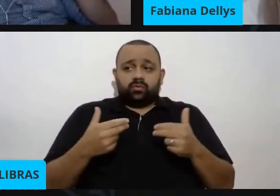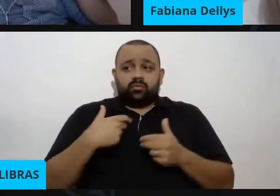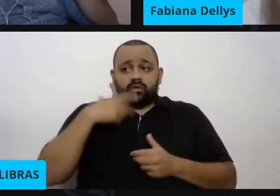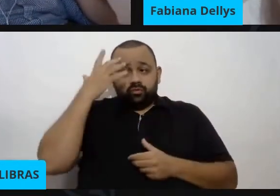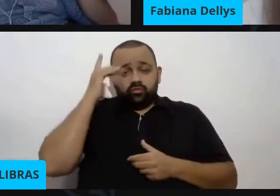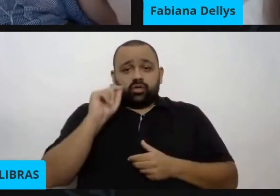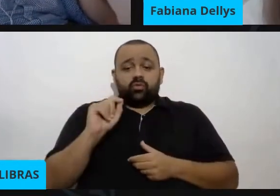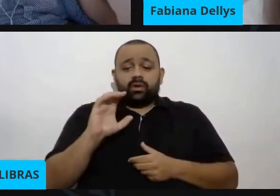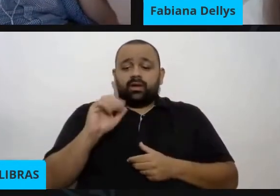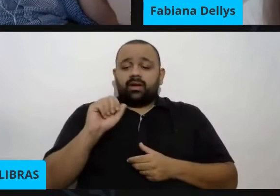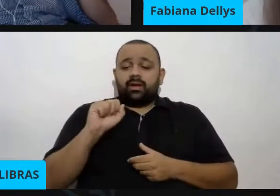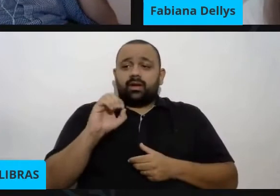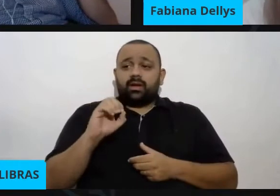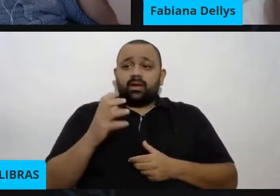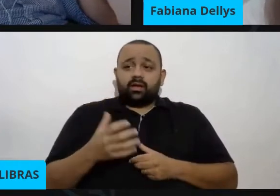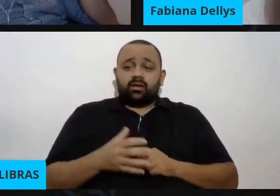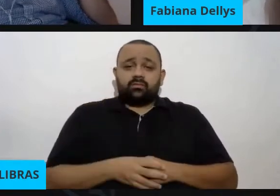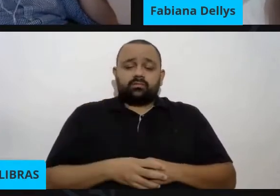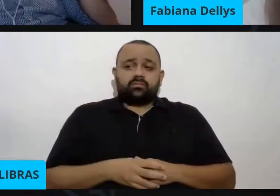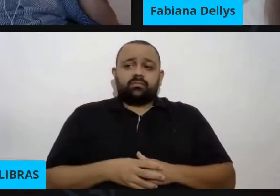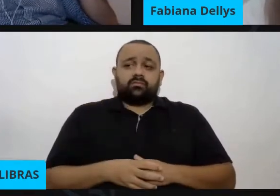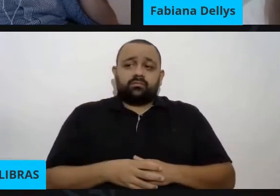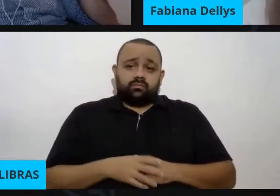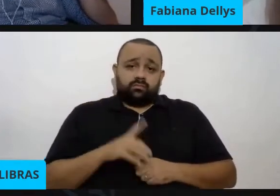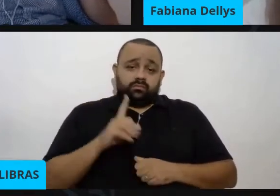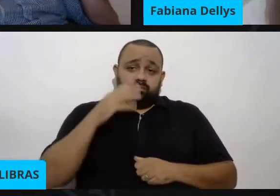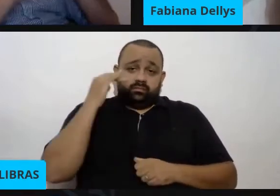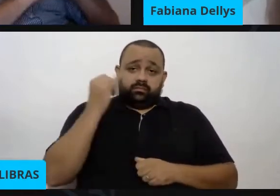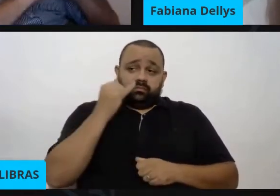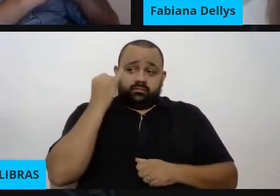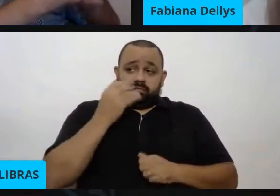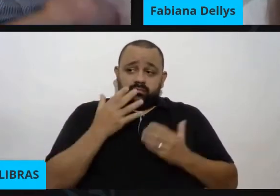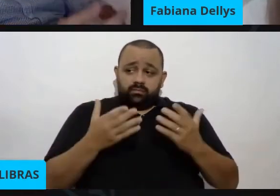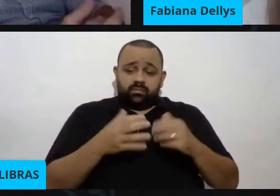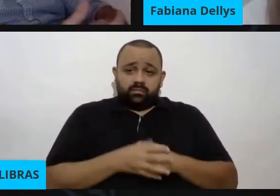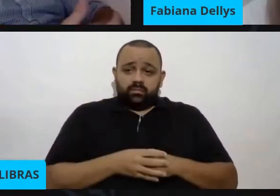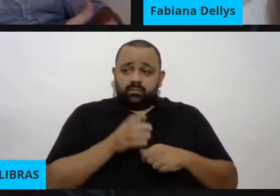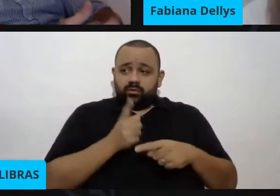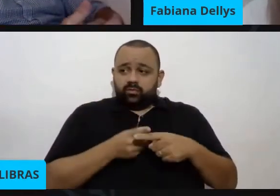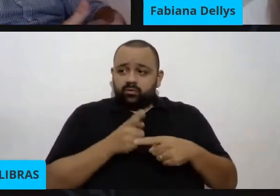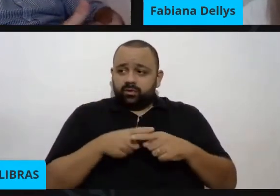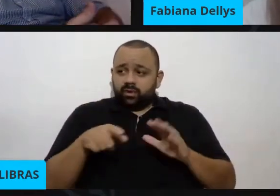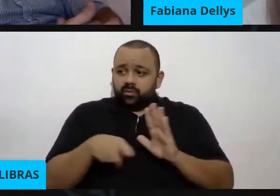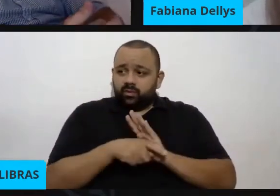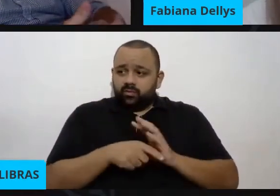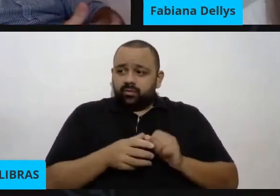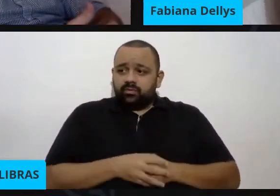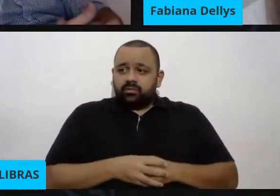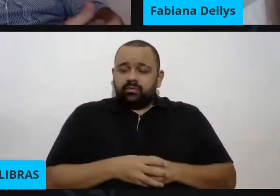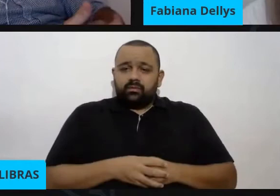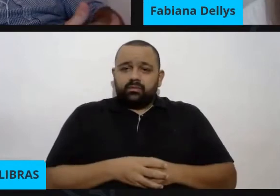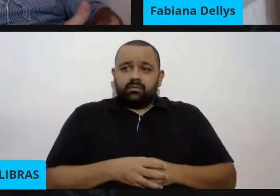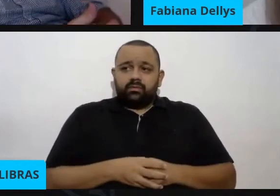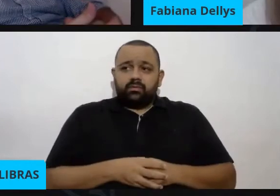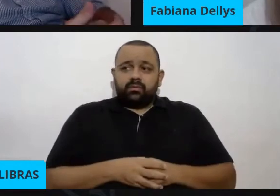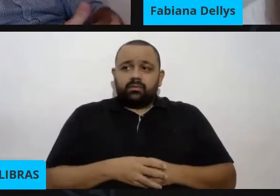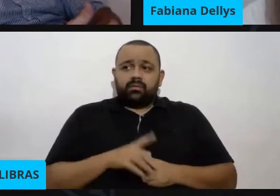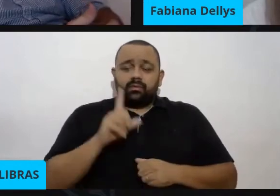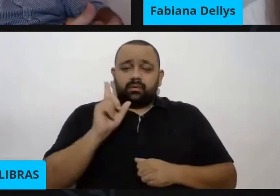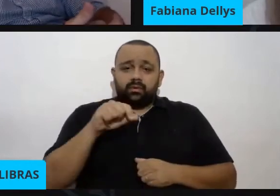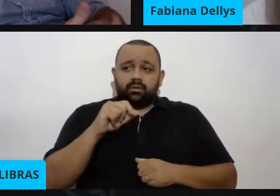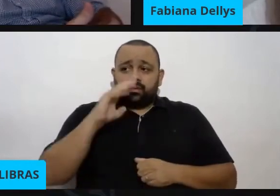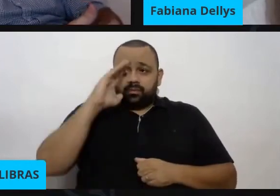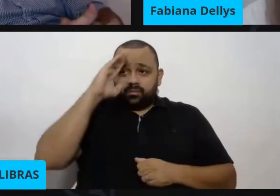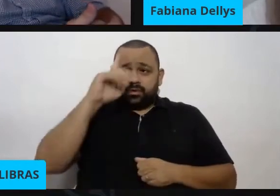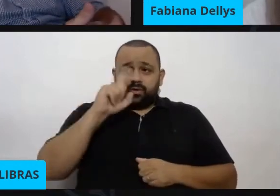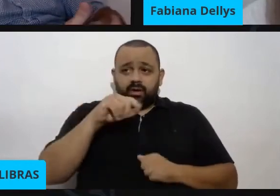citou o caso. Não citou o caso. Não, é fundamental, tá? Porque, veja, a base de tudo, para mim, é a